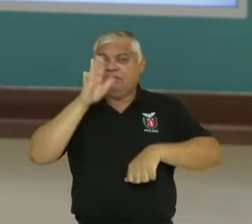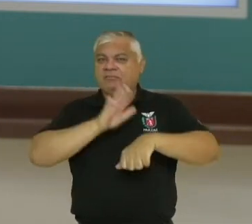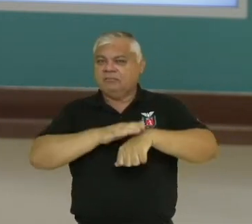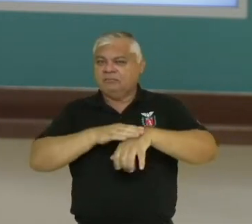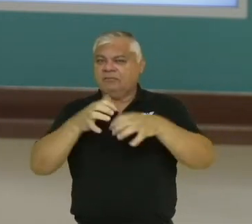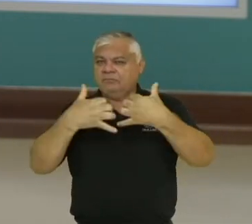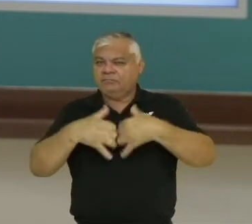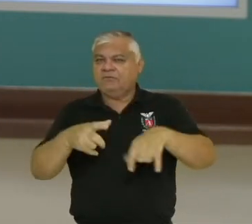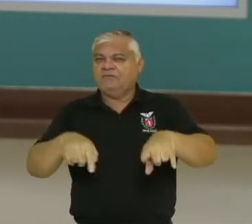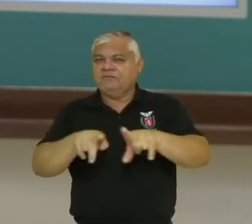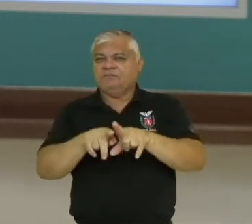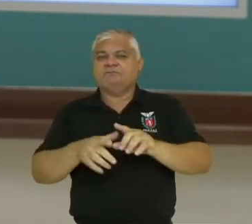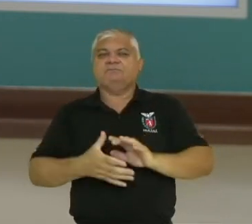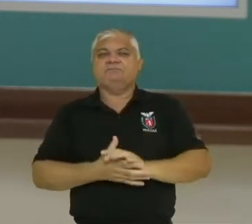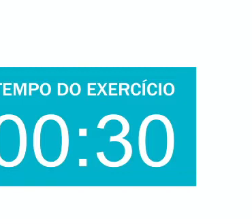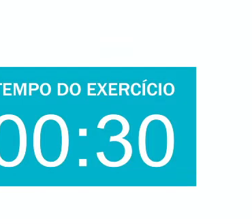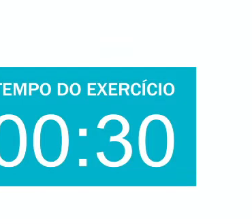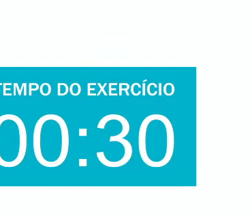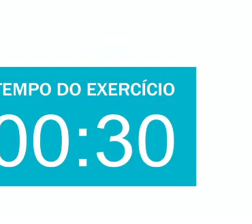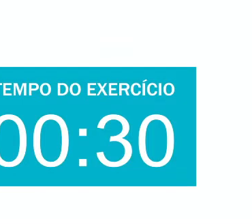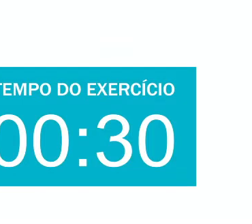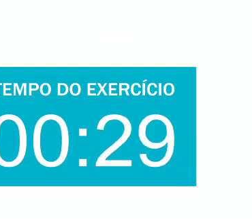pensar e eu já retorno.